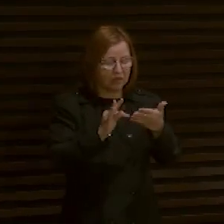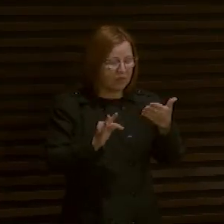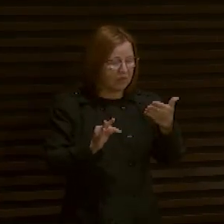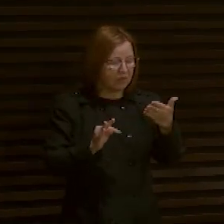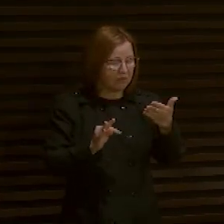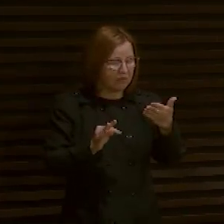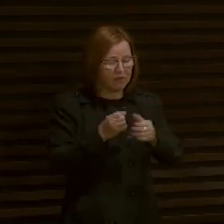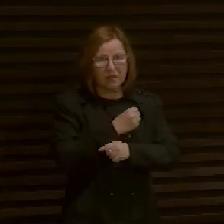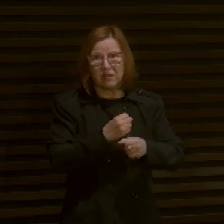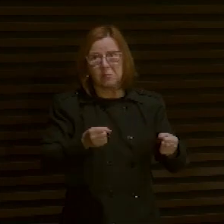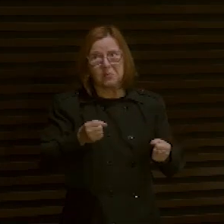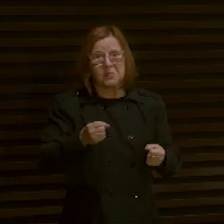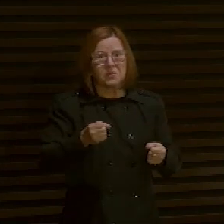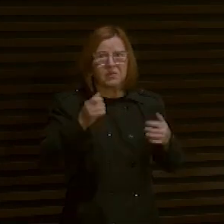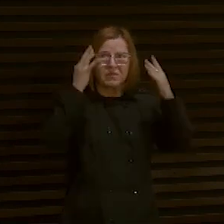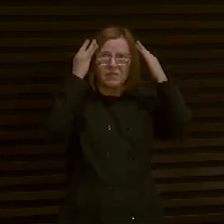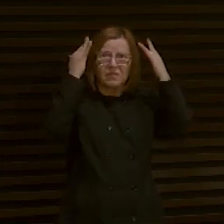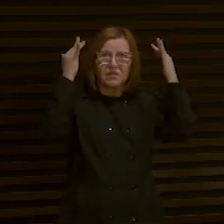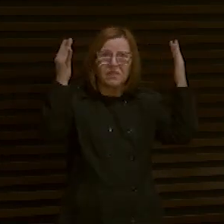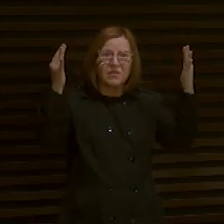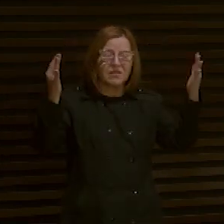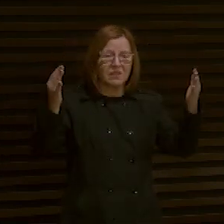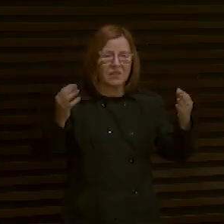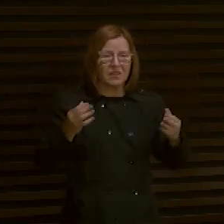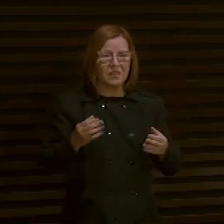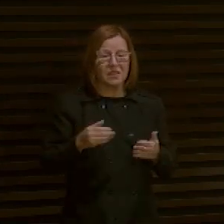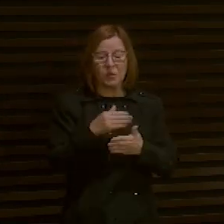imaginar o horror e o caos que estava acontecendo naquela cidade.